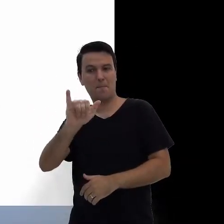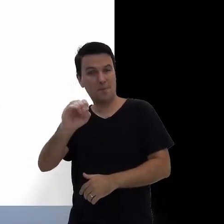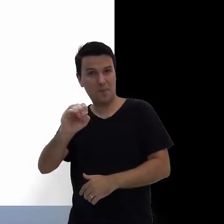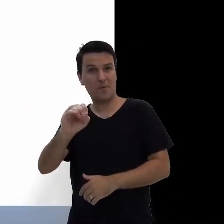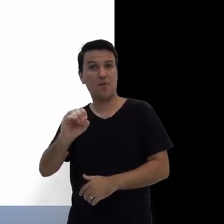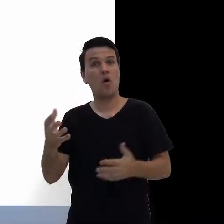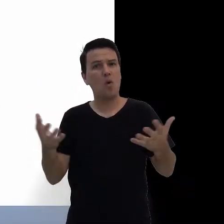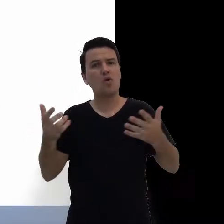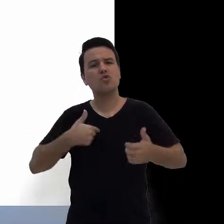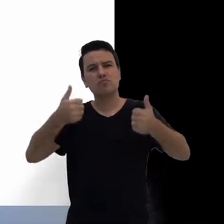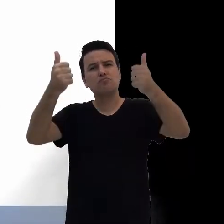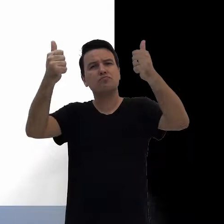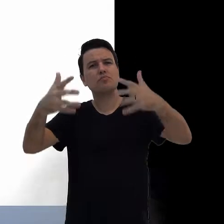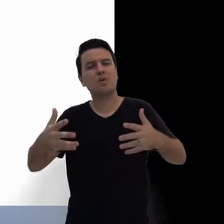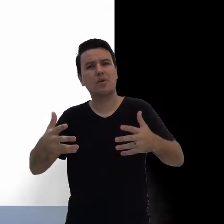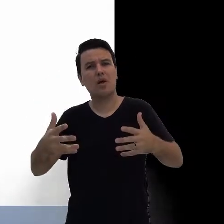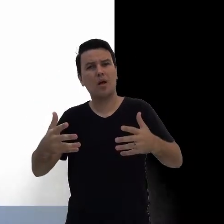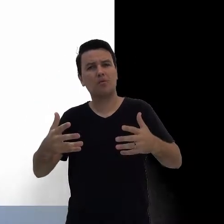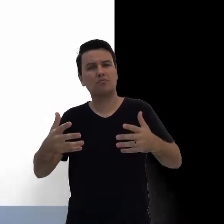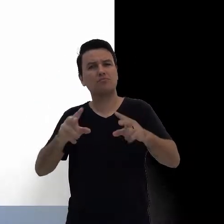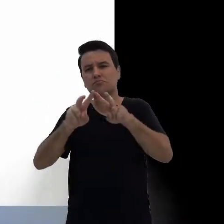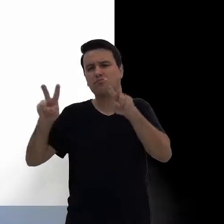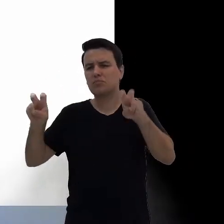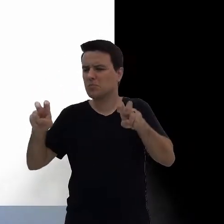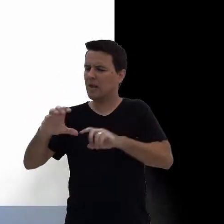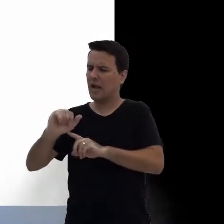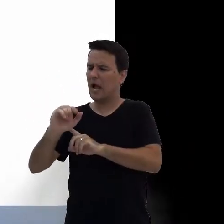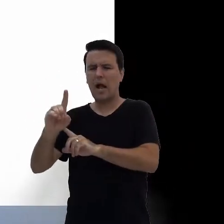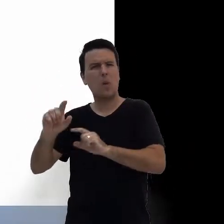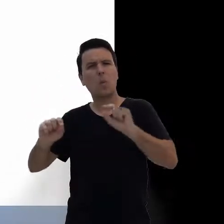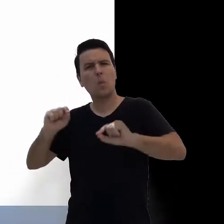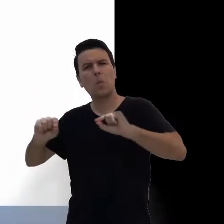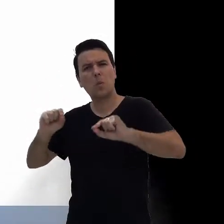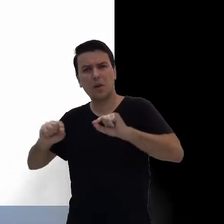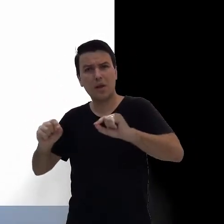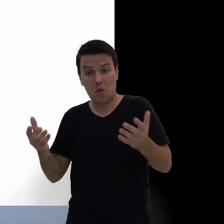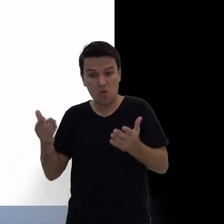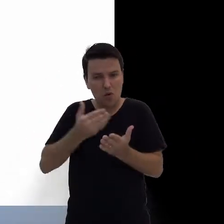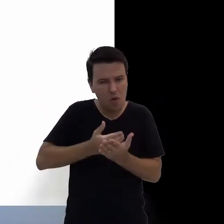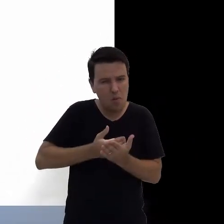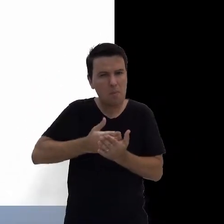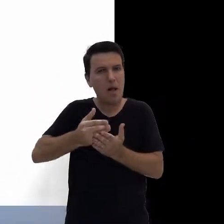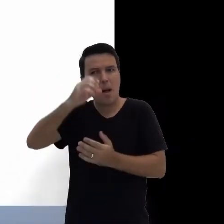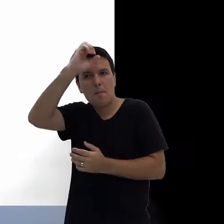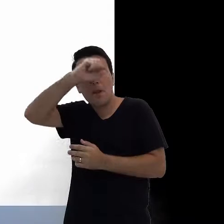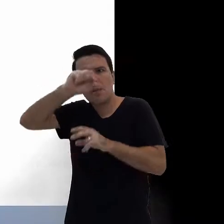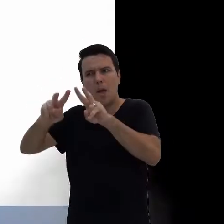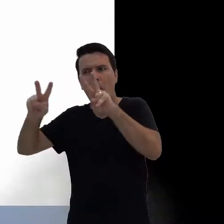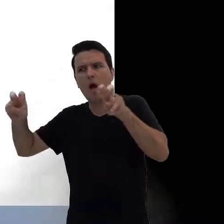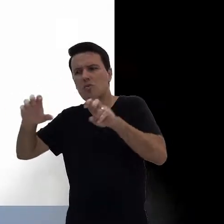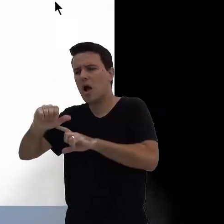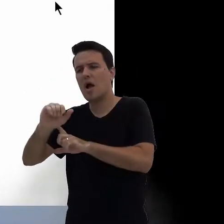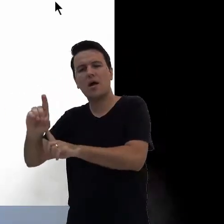Santana e hoje eu vou falar para vocês sobre o que é o CAD. Vamos fazer uma introdução ao